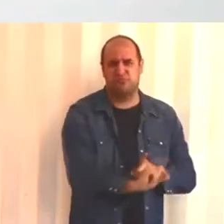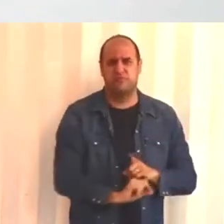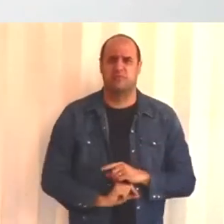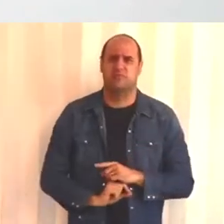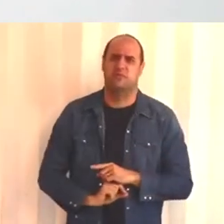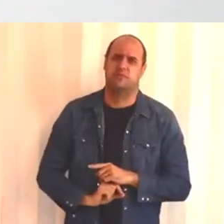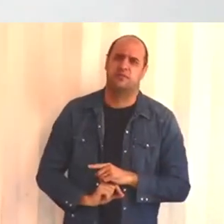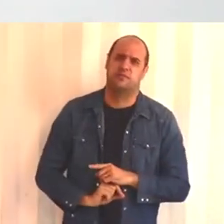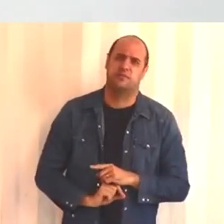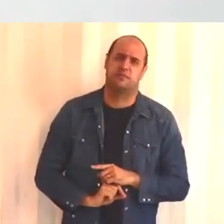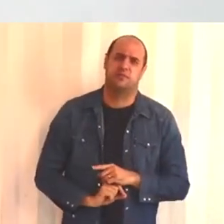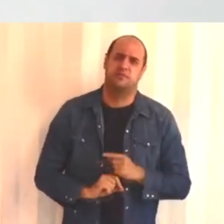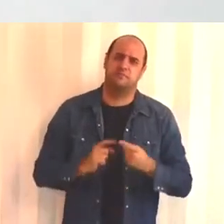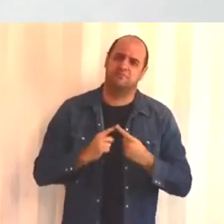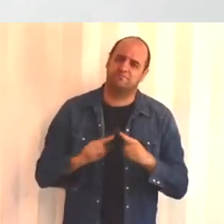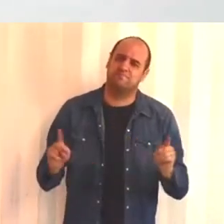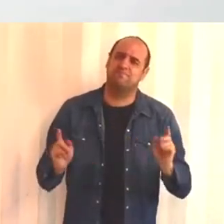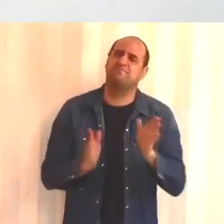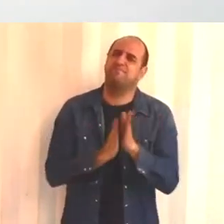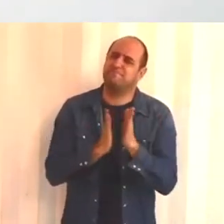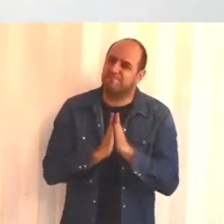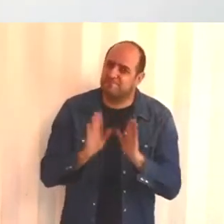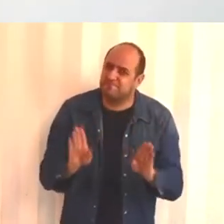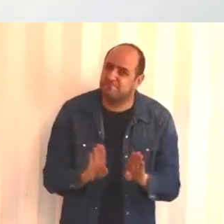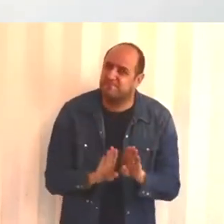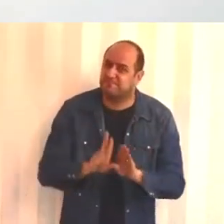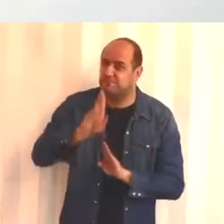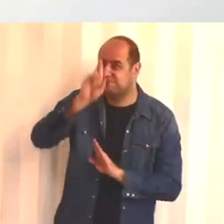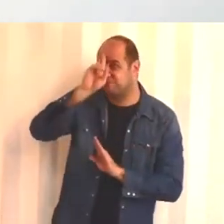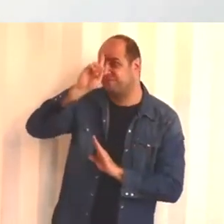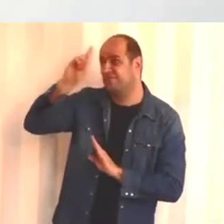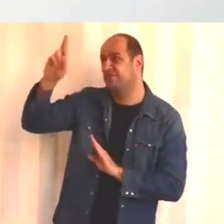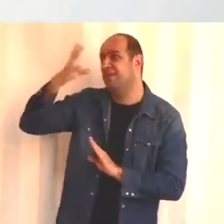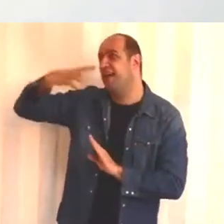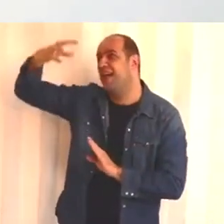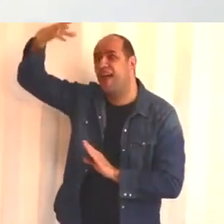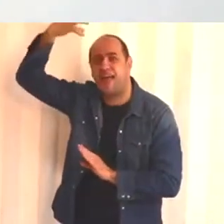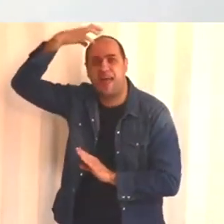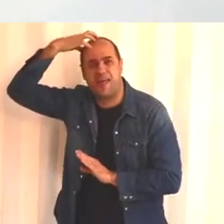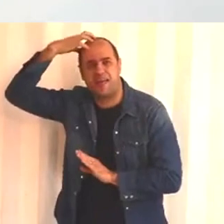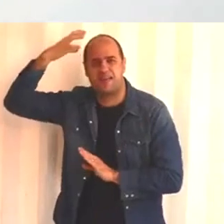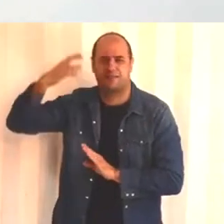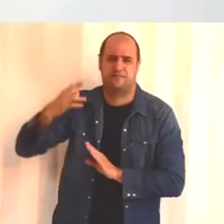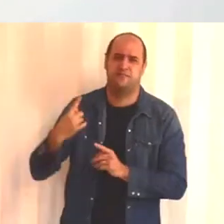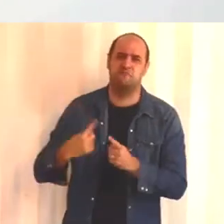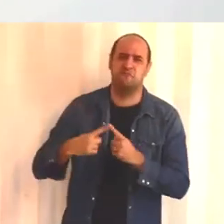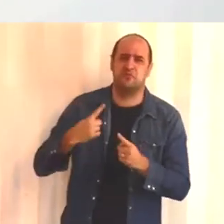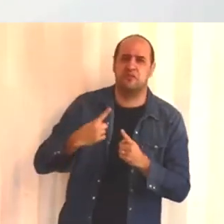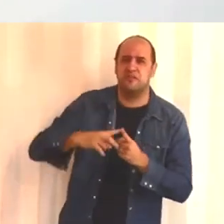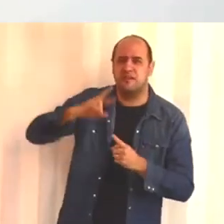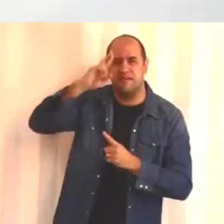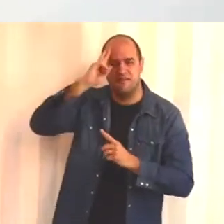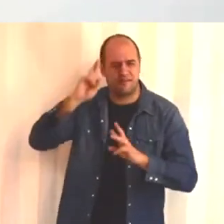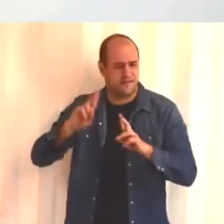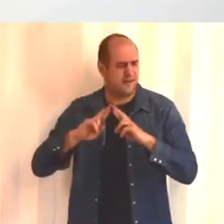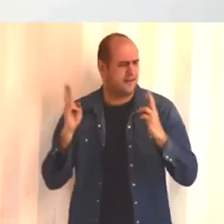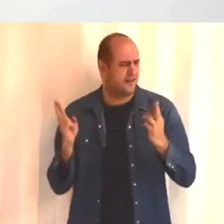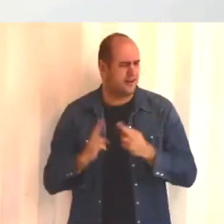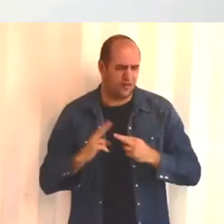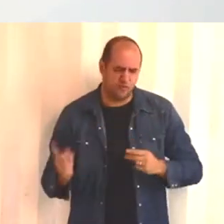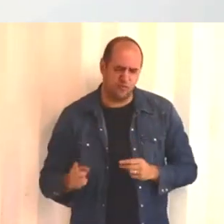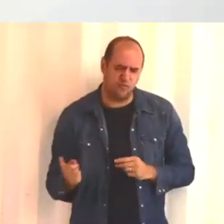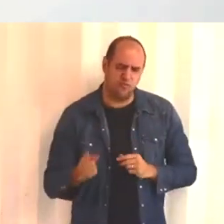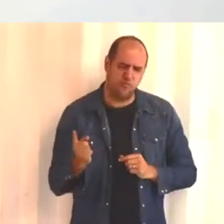marginalizadas. Mas eu te louvo também, Senhor, porque o Senhor é Rei, porque o Senhor reina para todos sempre. Olha o que nos diz o